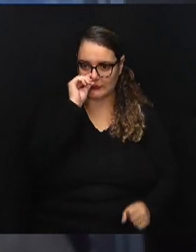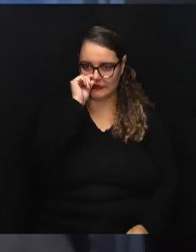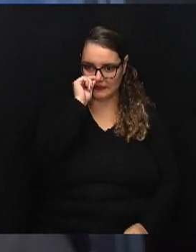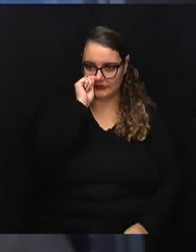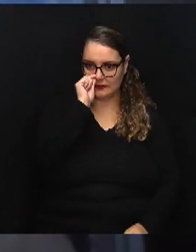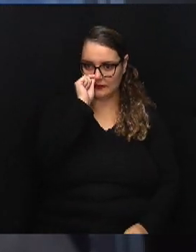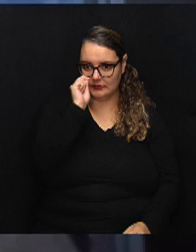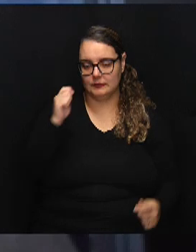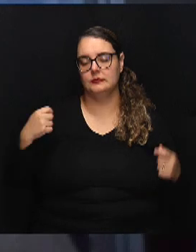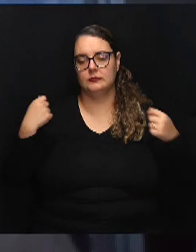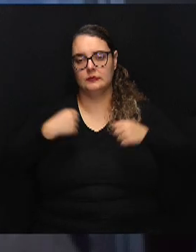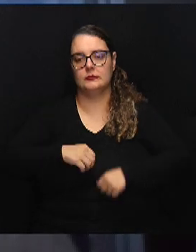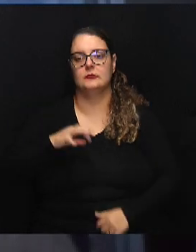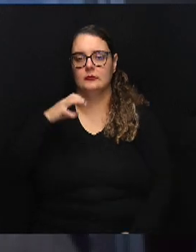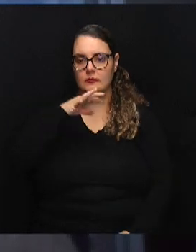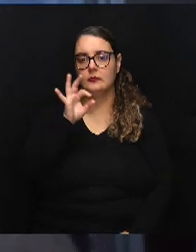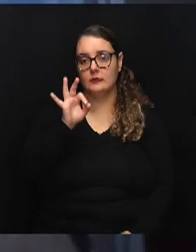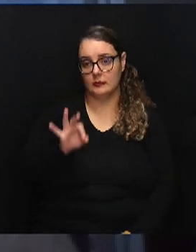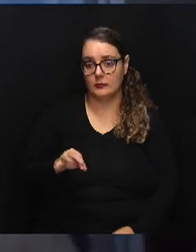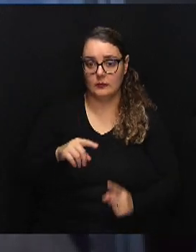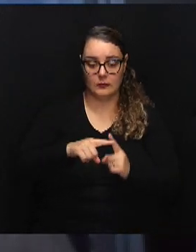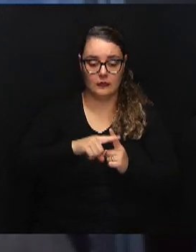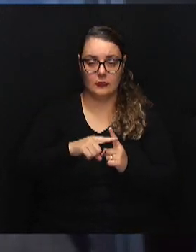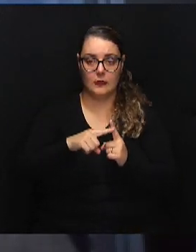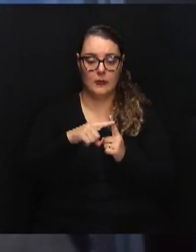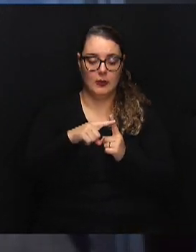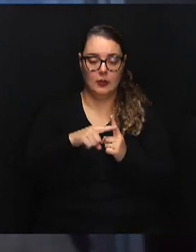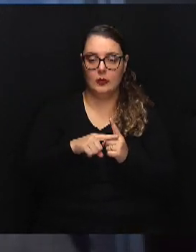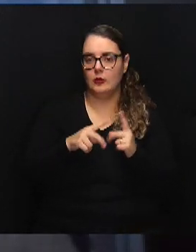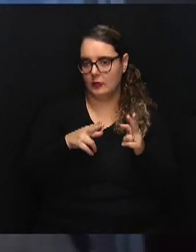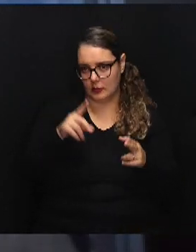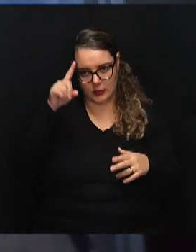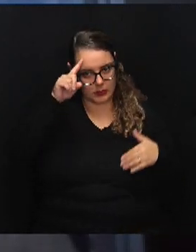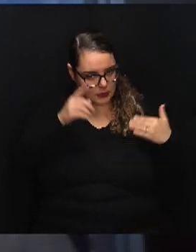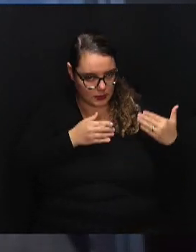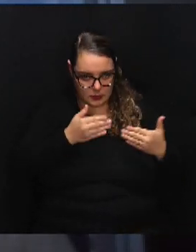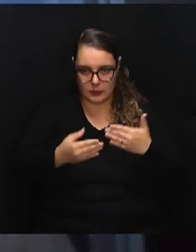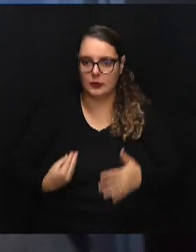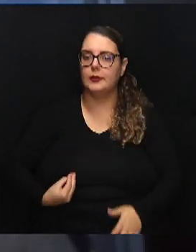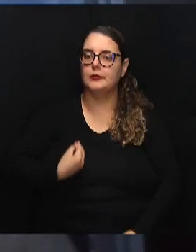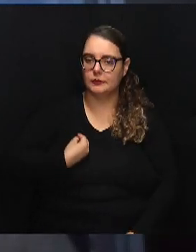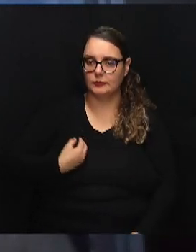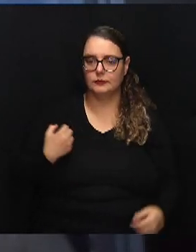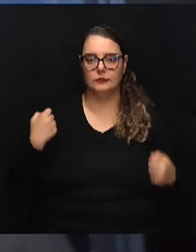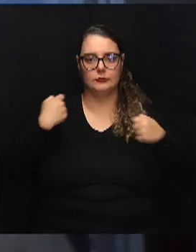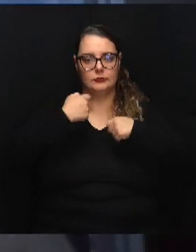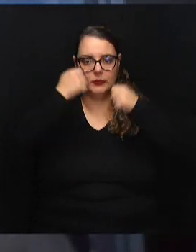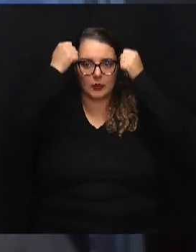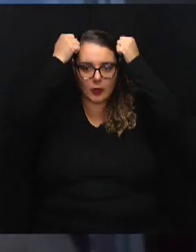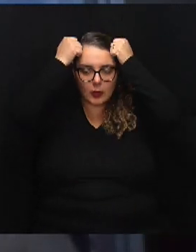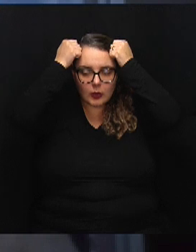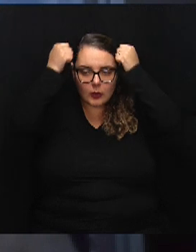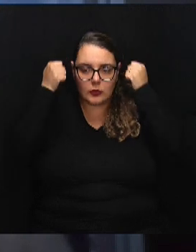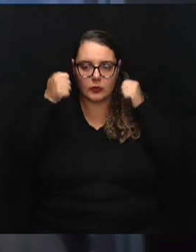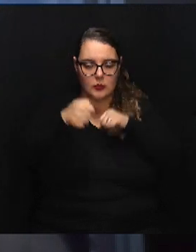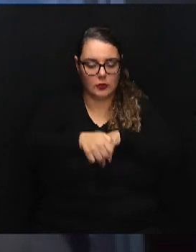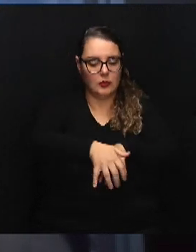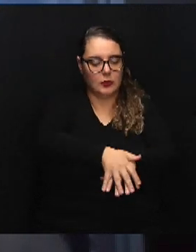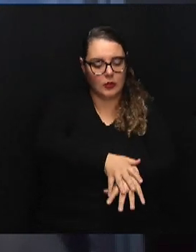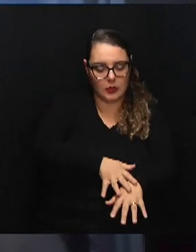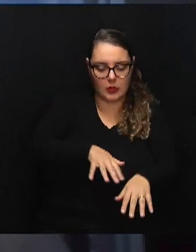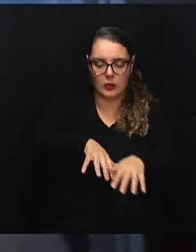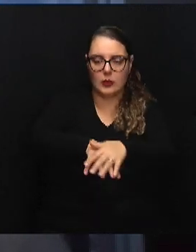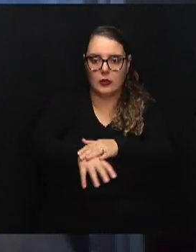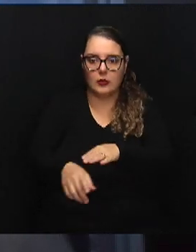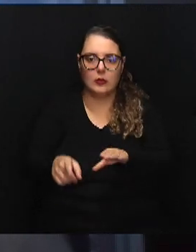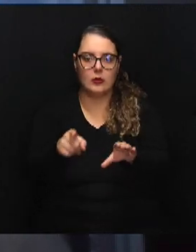temperatura, temperaturas muito baixas, igual esses dias que a gente está vivendo, a gente usar touca, né? Então, proteger a parte